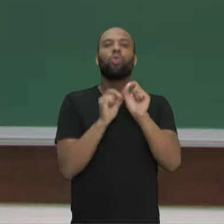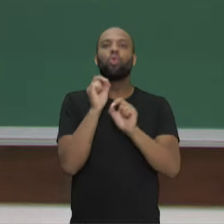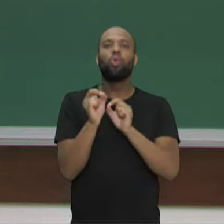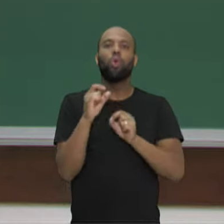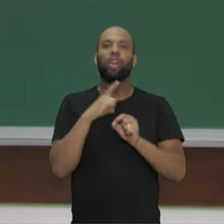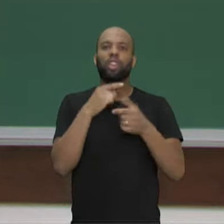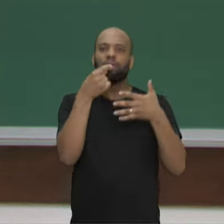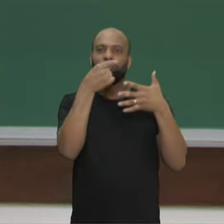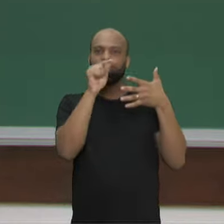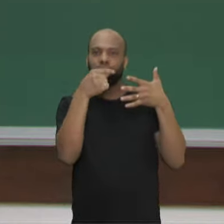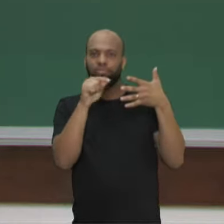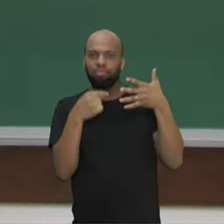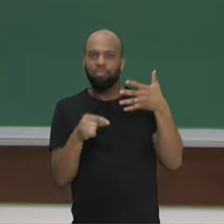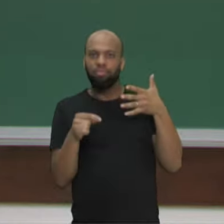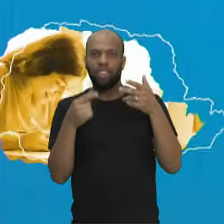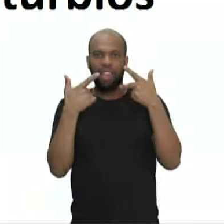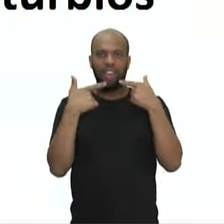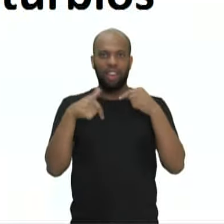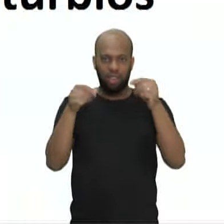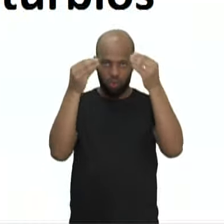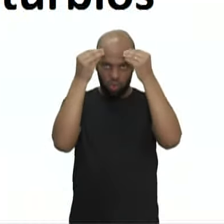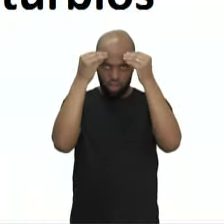linguagem teatral. Vem comigo.